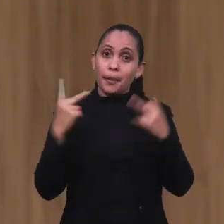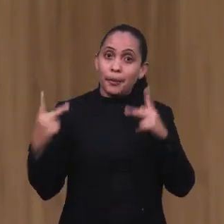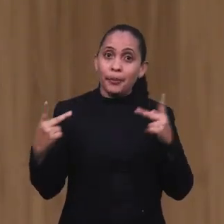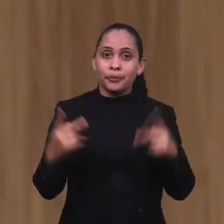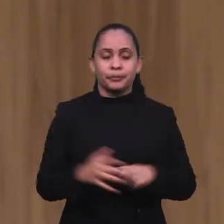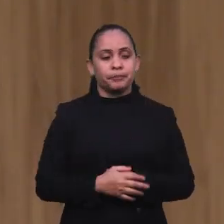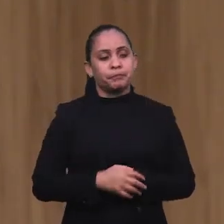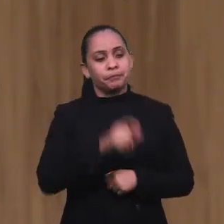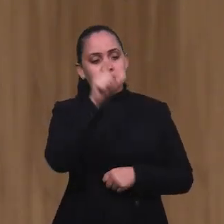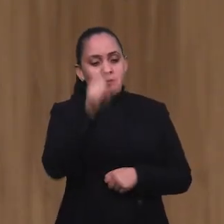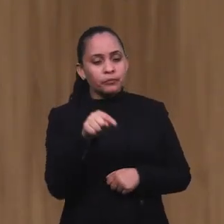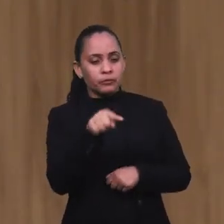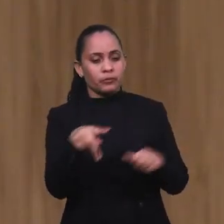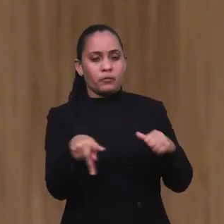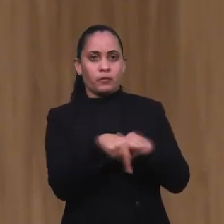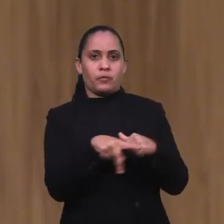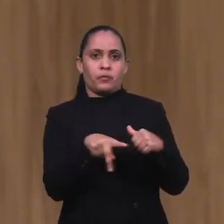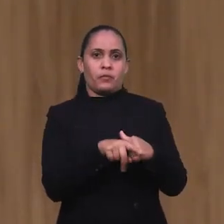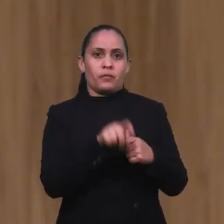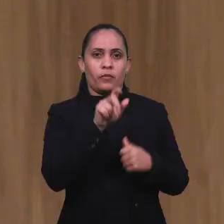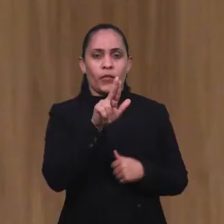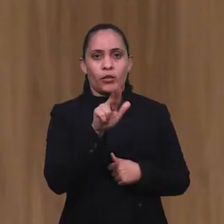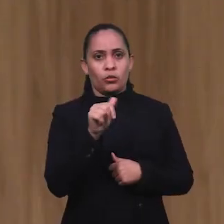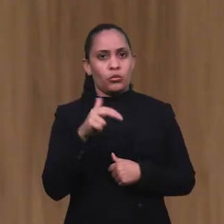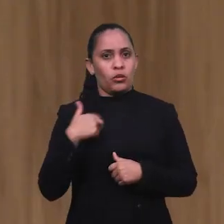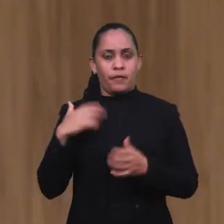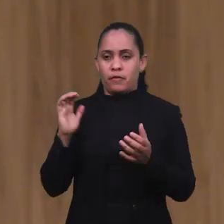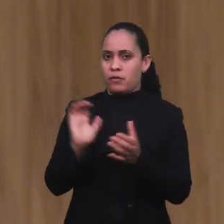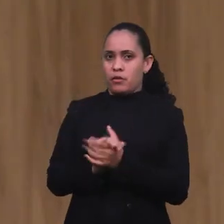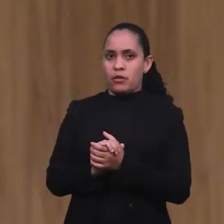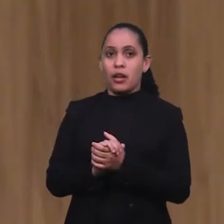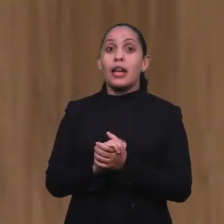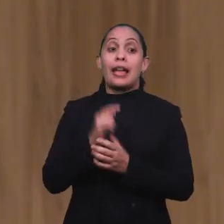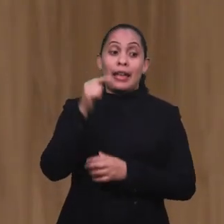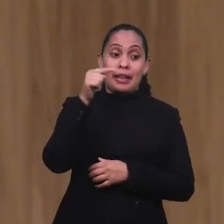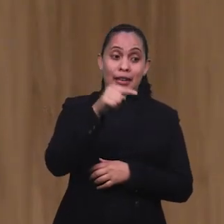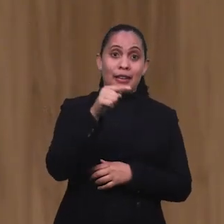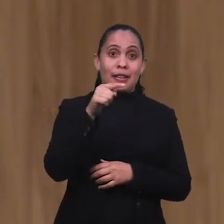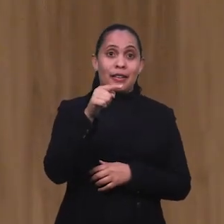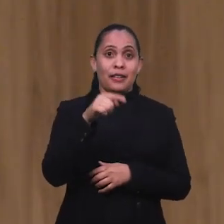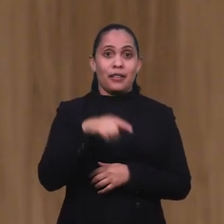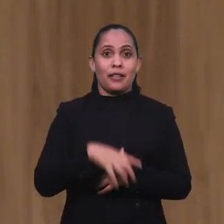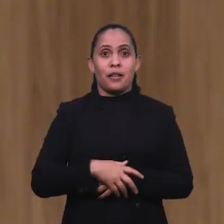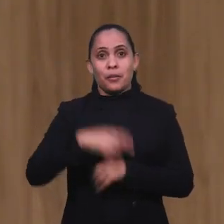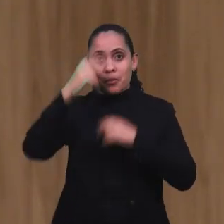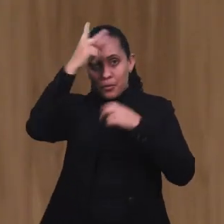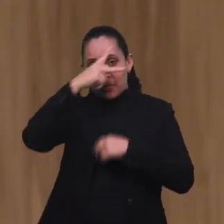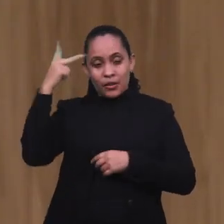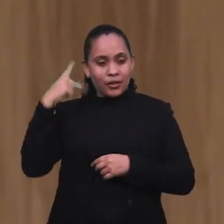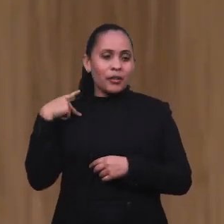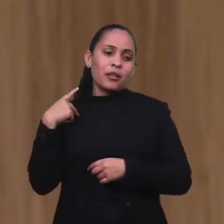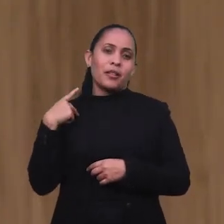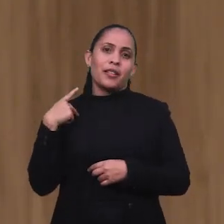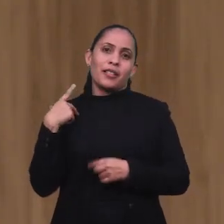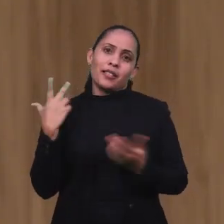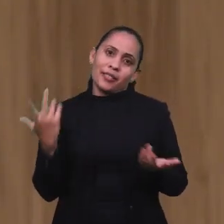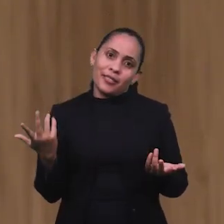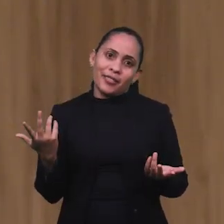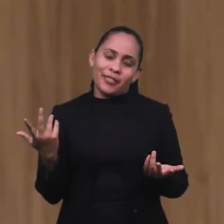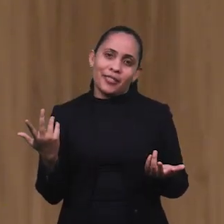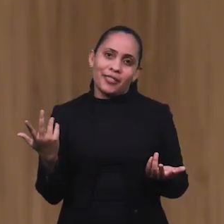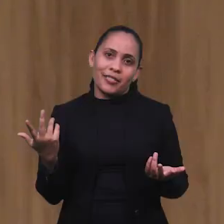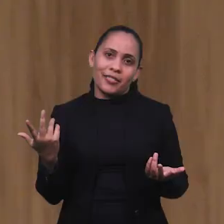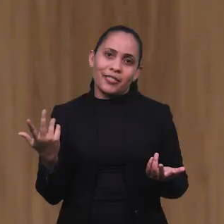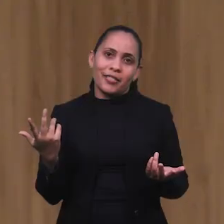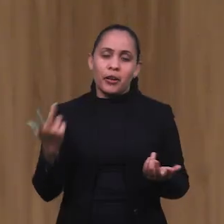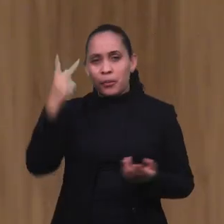Primeiro. Segundo, Pedro nunca foi casado. Ele foi casado, né? O Papa não é casado, Pedro era casado. Aqui você vê que